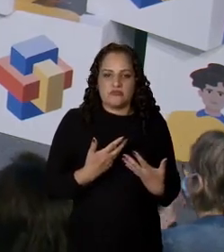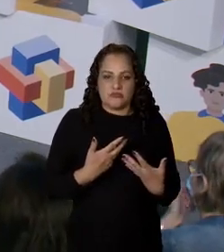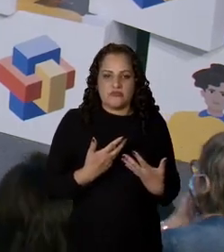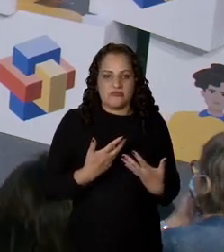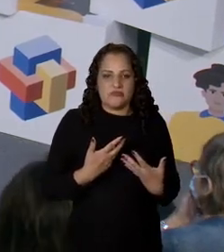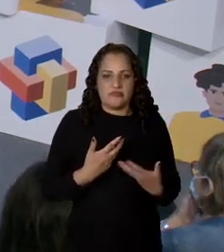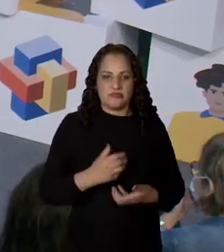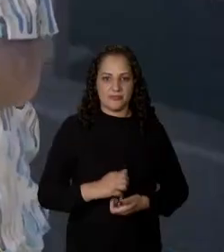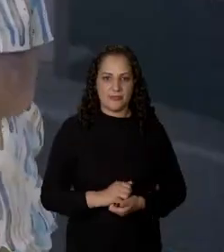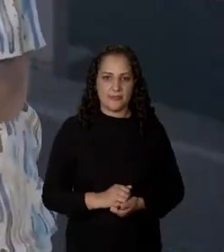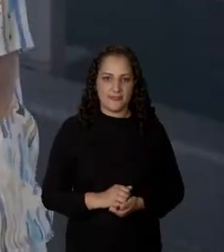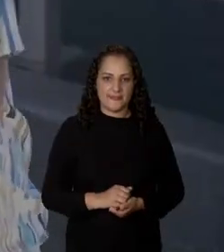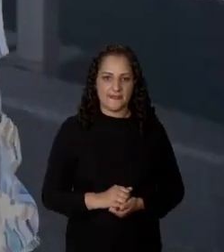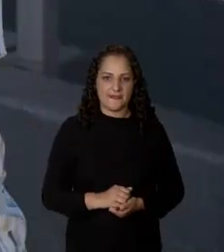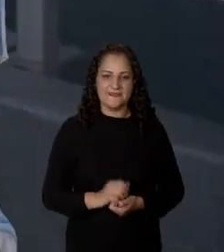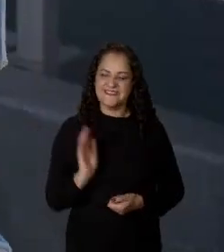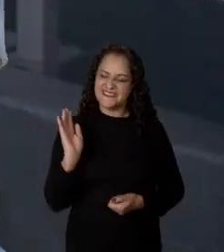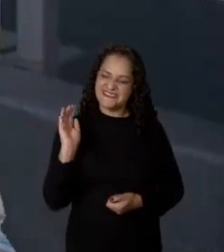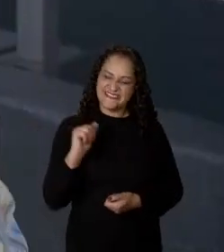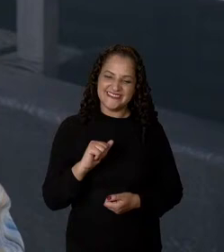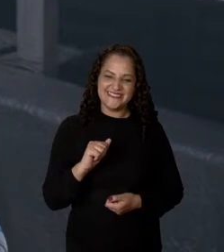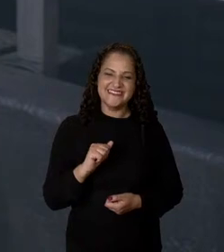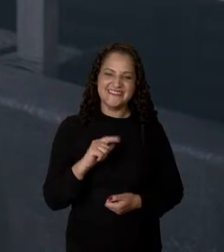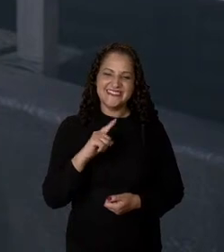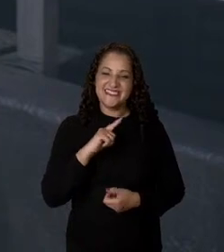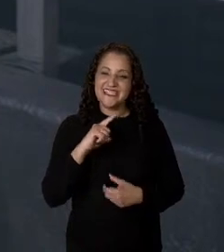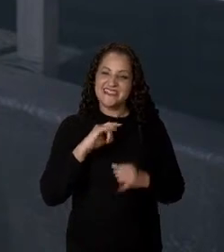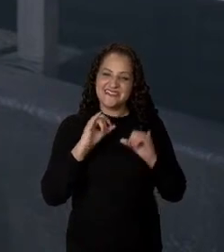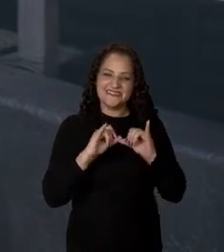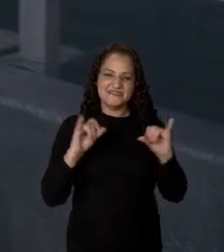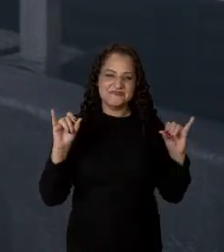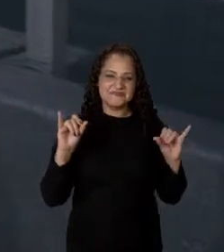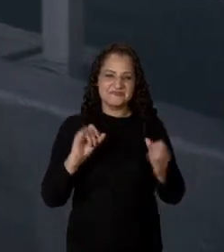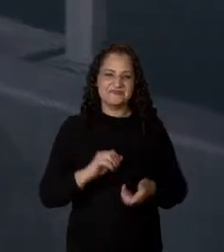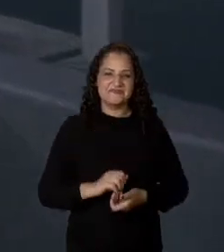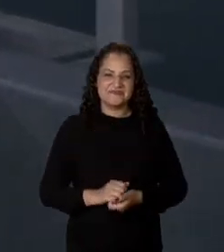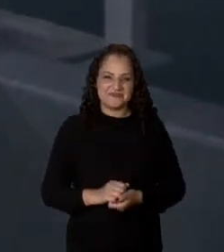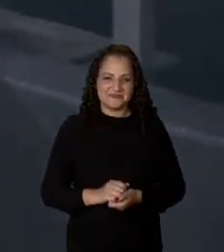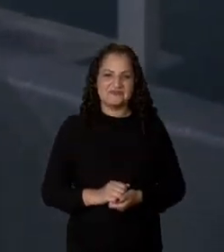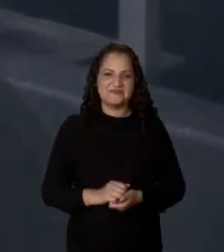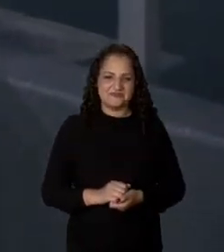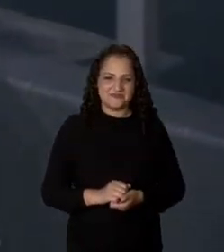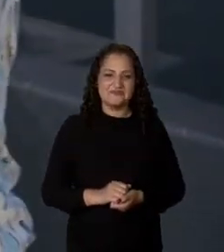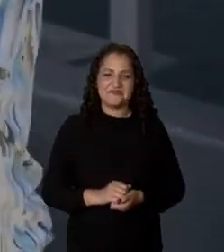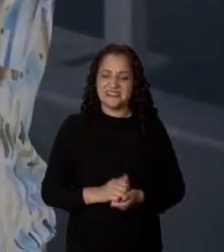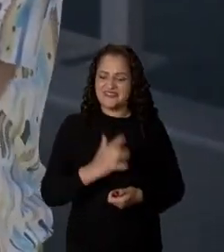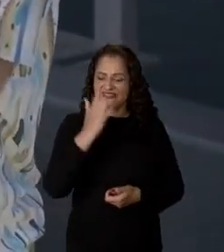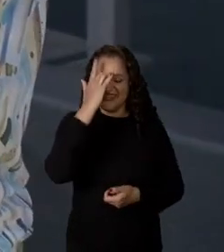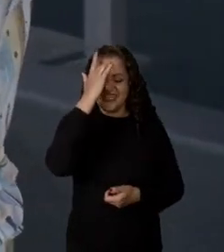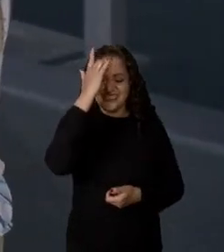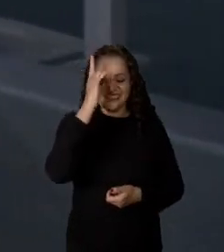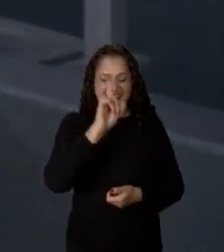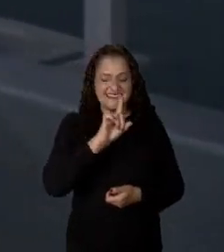E vamos lá, eu tenho que anunciar. Não é uma tarefa fácil,